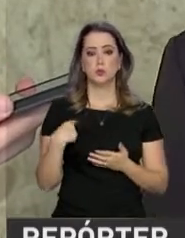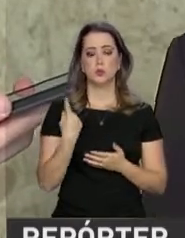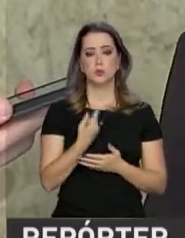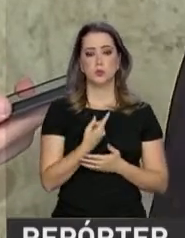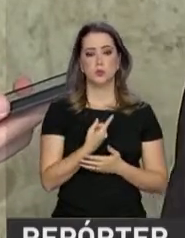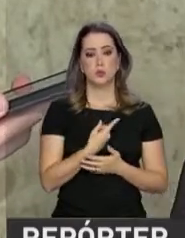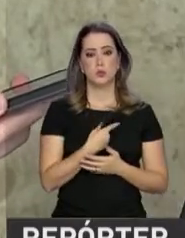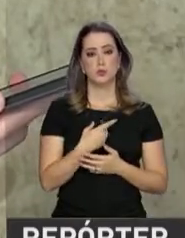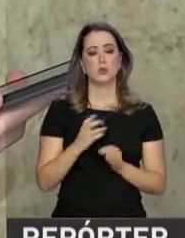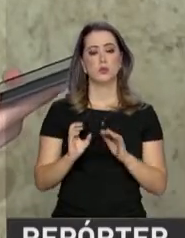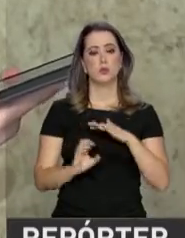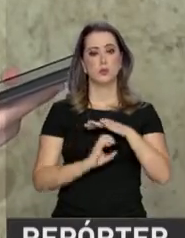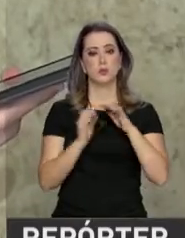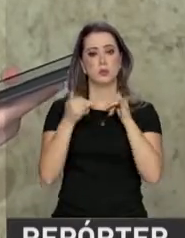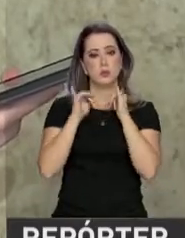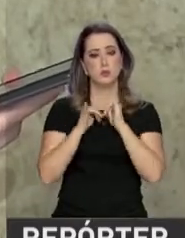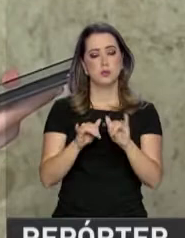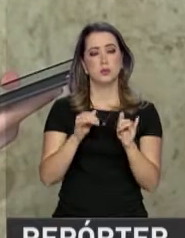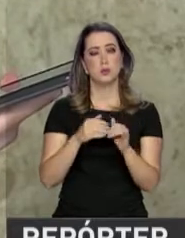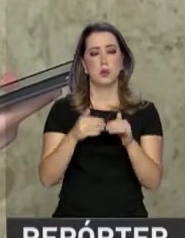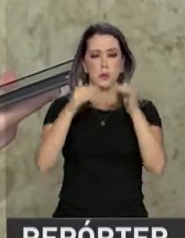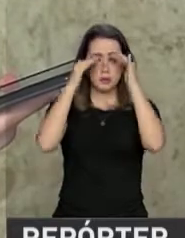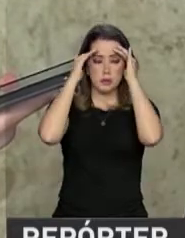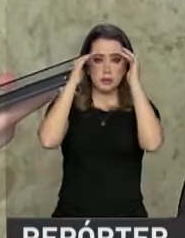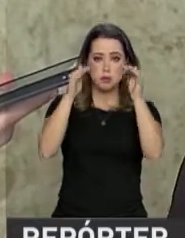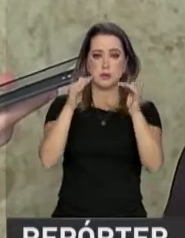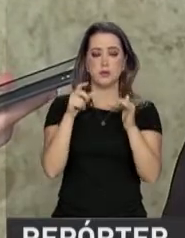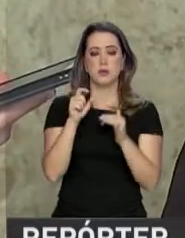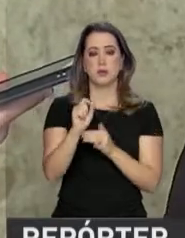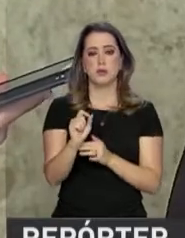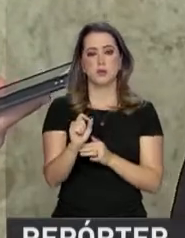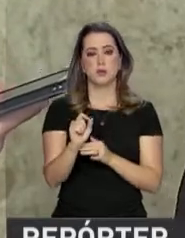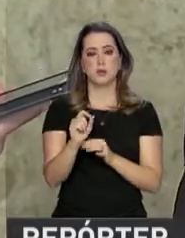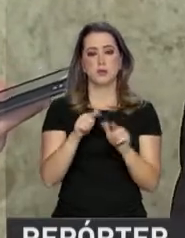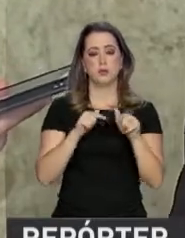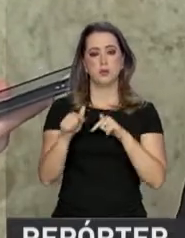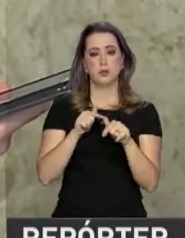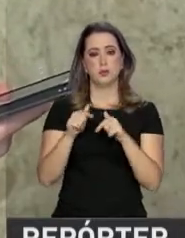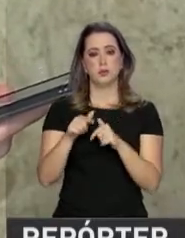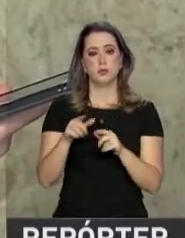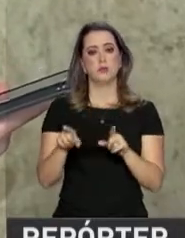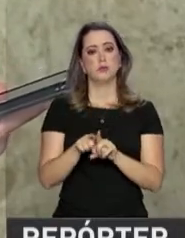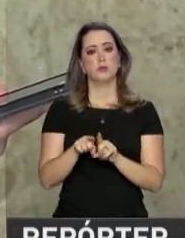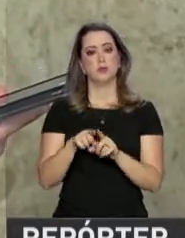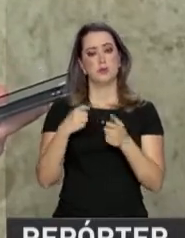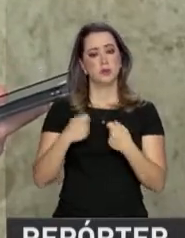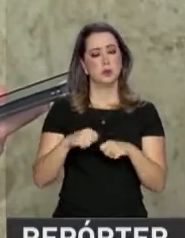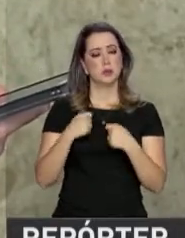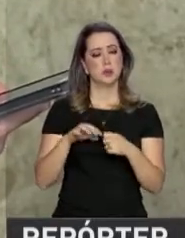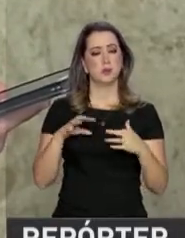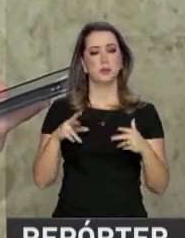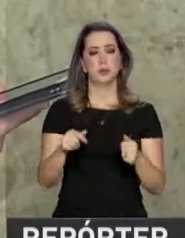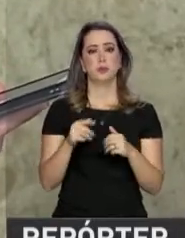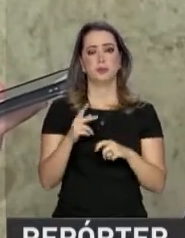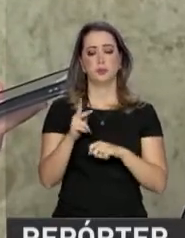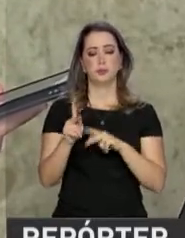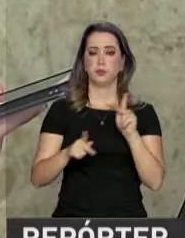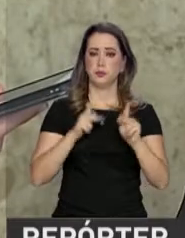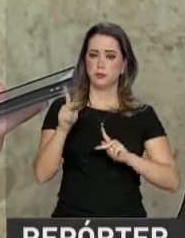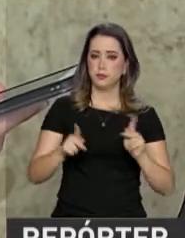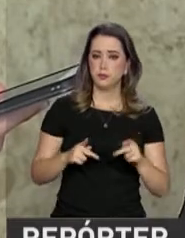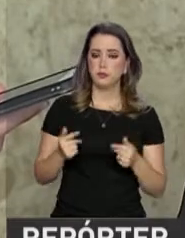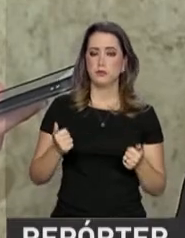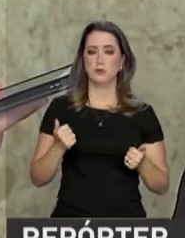a eletrobrás cumpra com as suas funções e atenda às necessidades da população